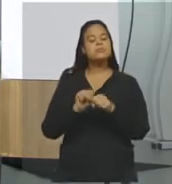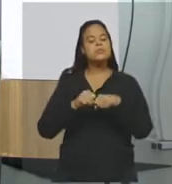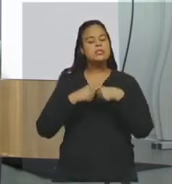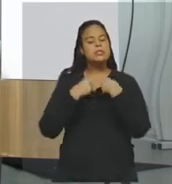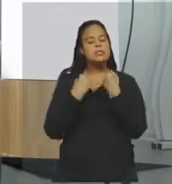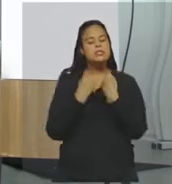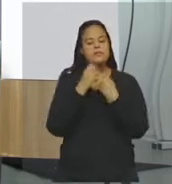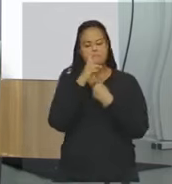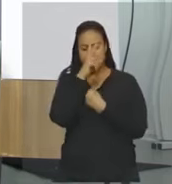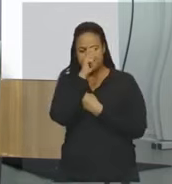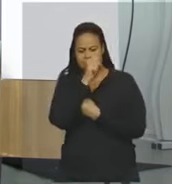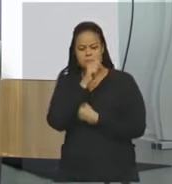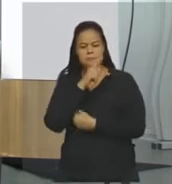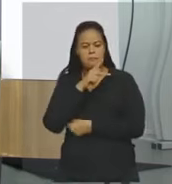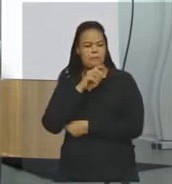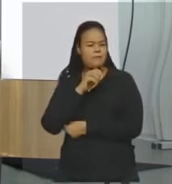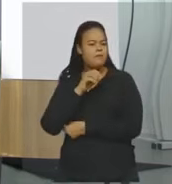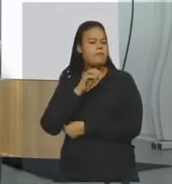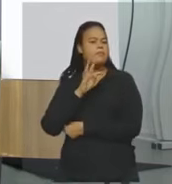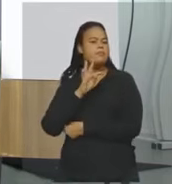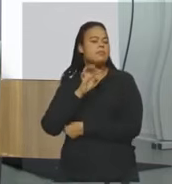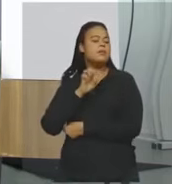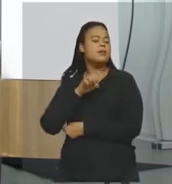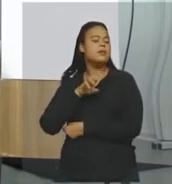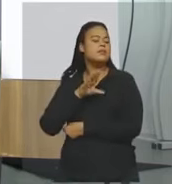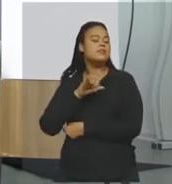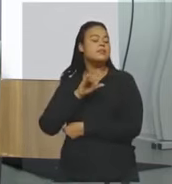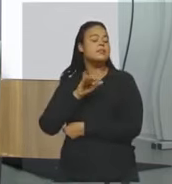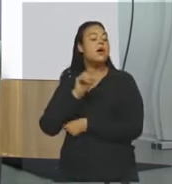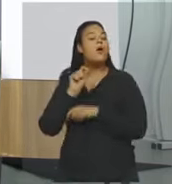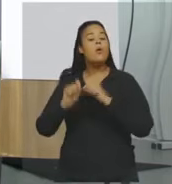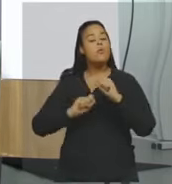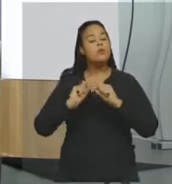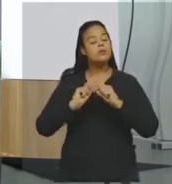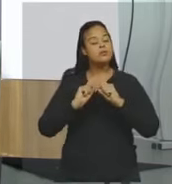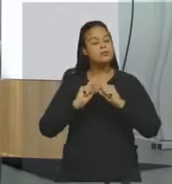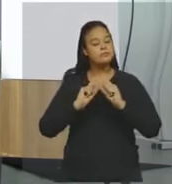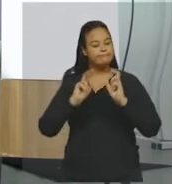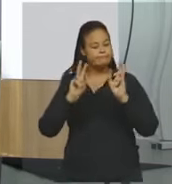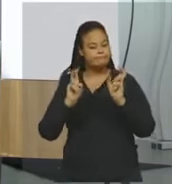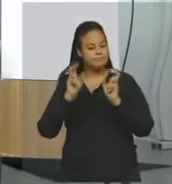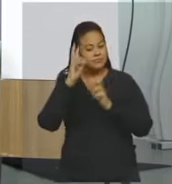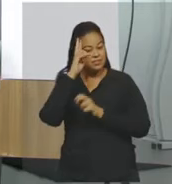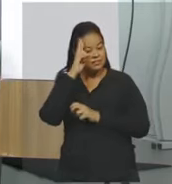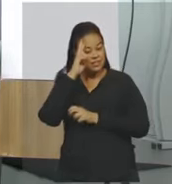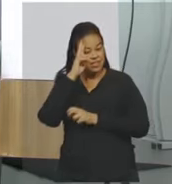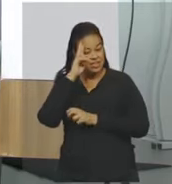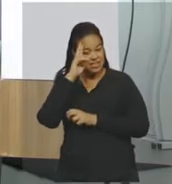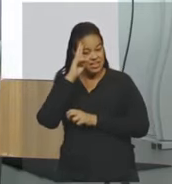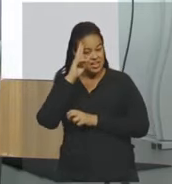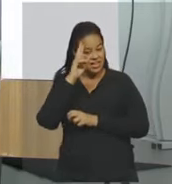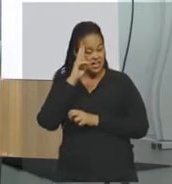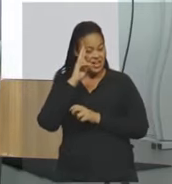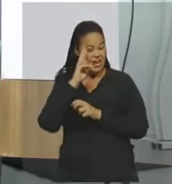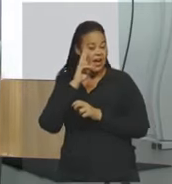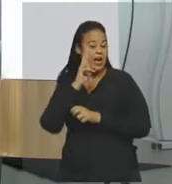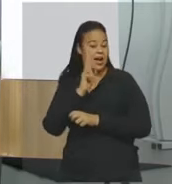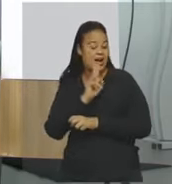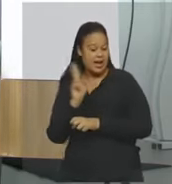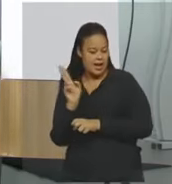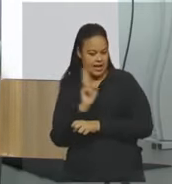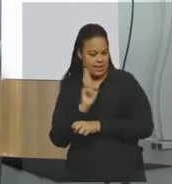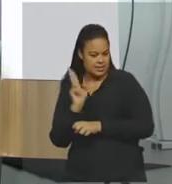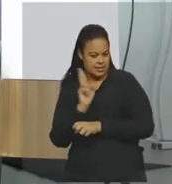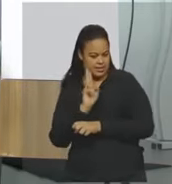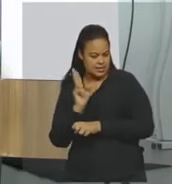um contexto mais geral, seria uma razão, ou seja, uma divisão entre o trabalho